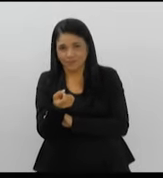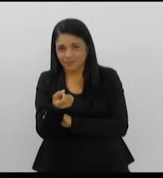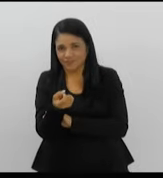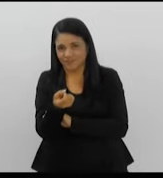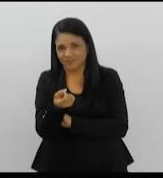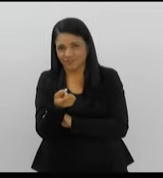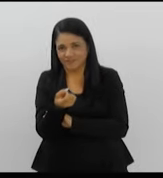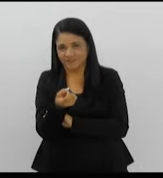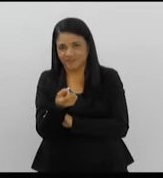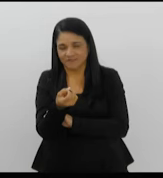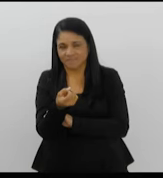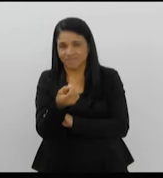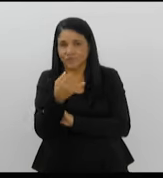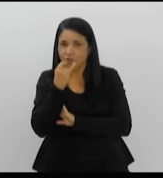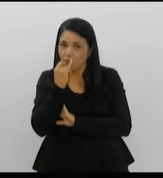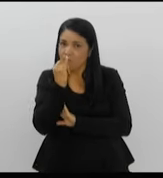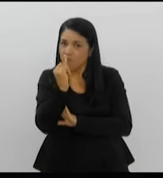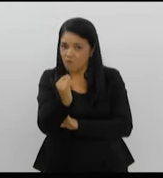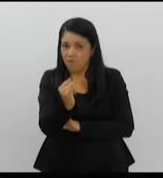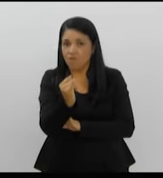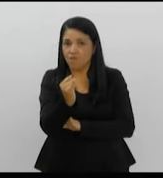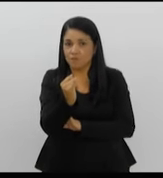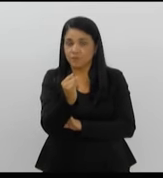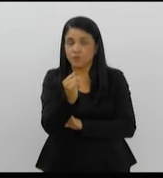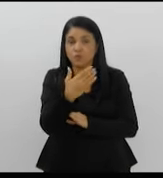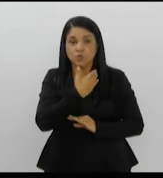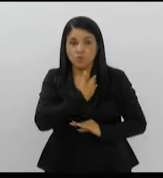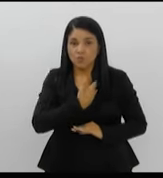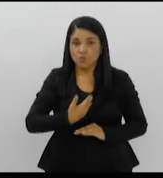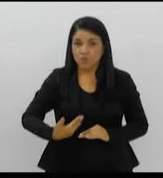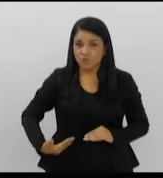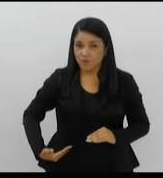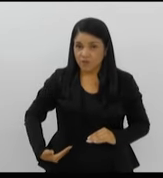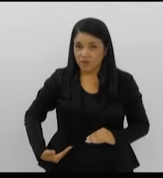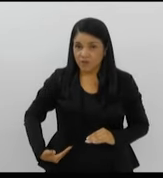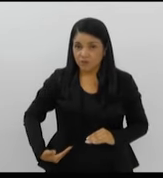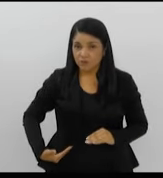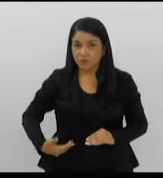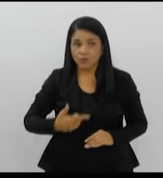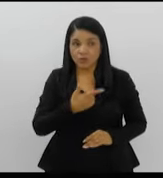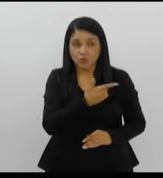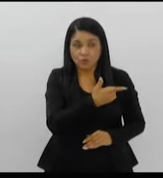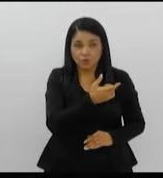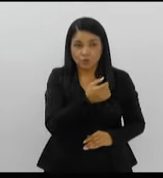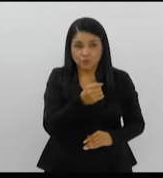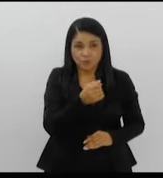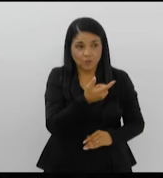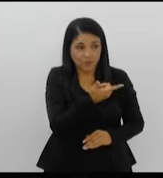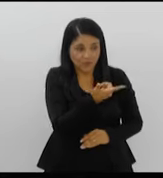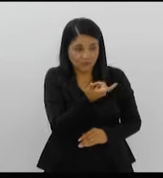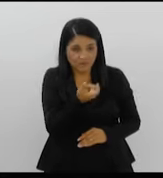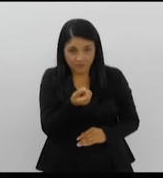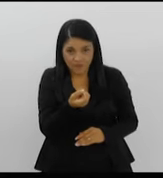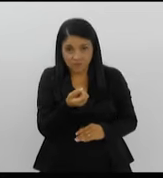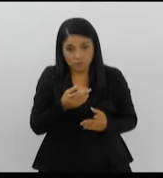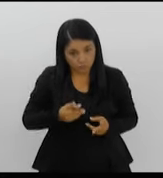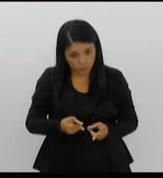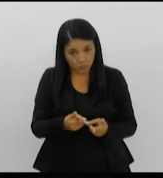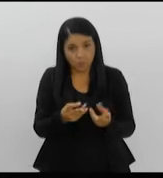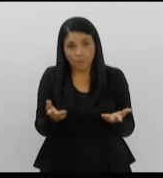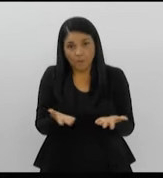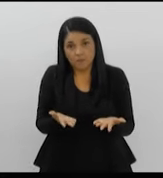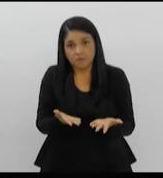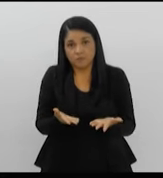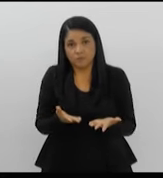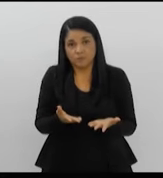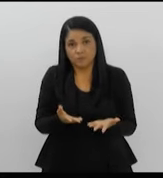gente pode dizer que é o governo que aí está, porque em 2020, o governo que aqui se encontra é